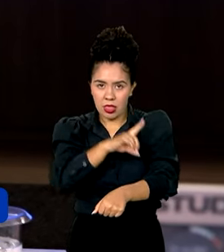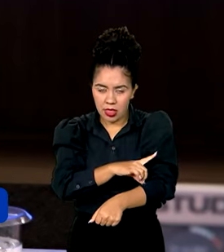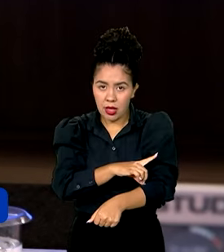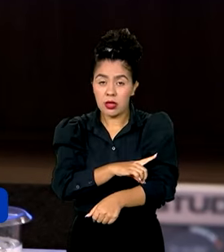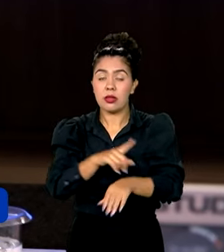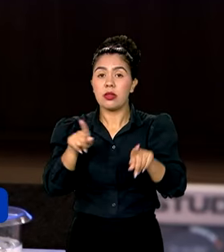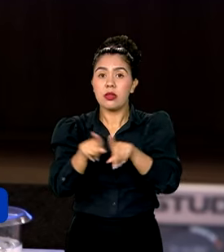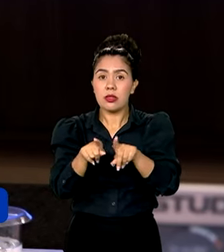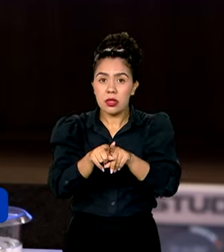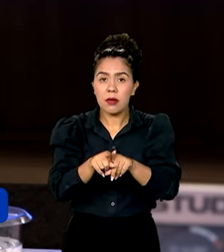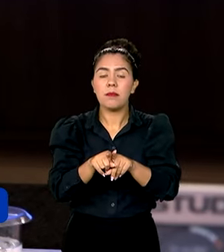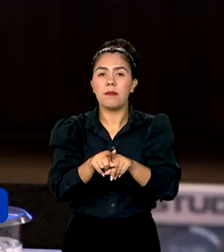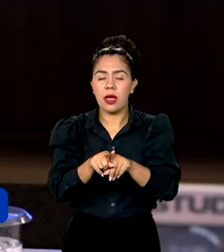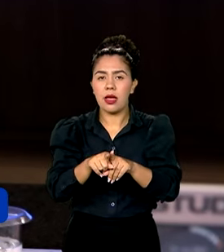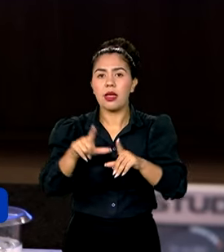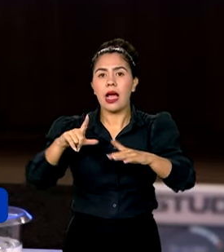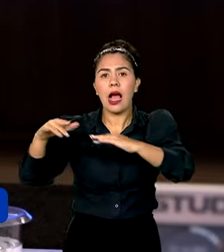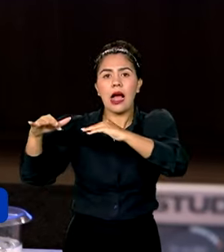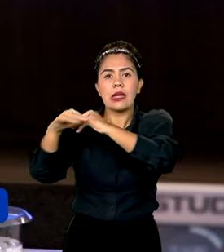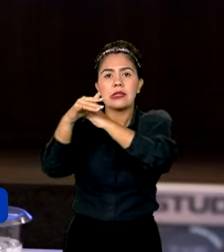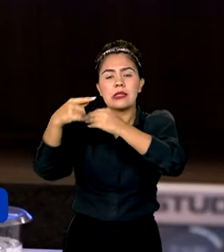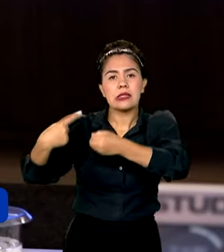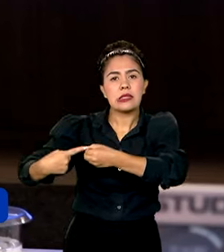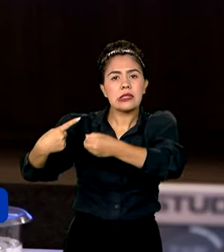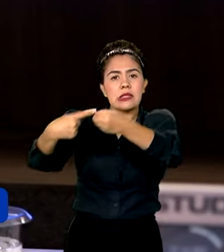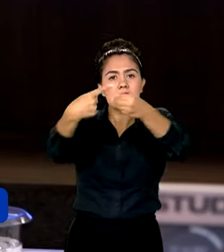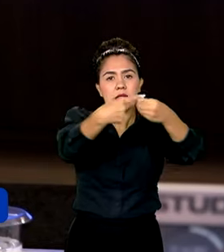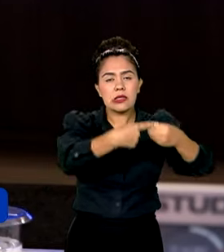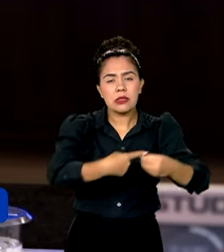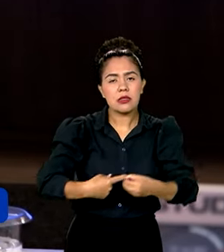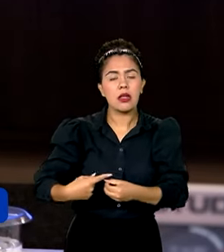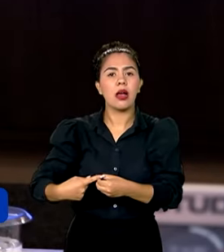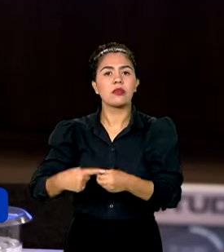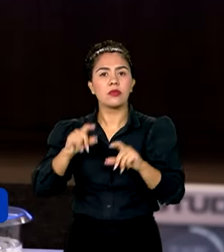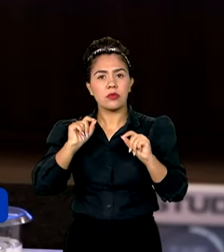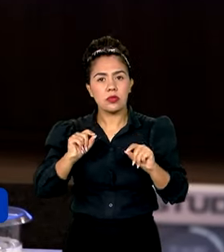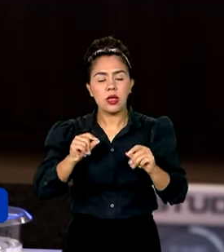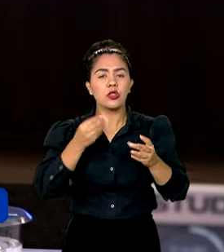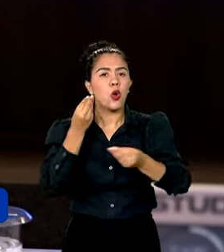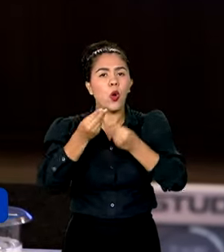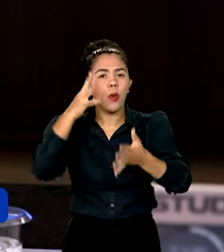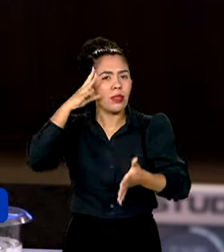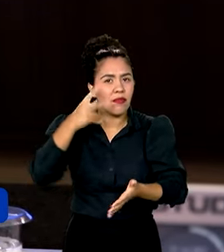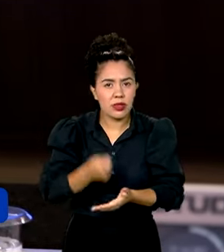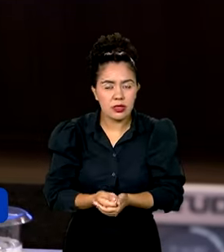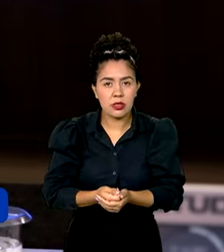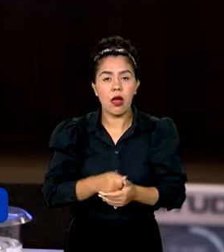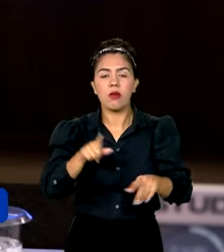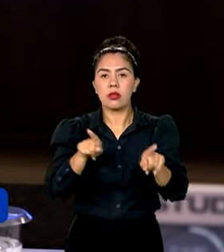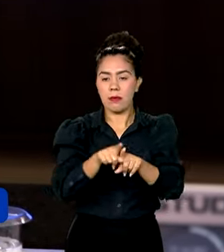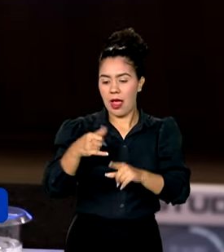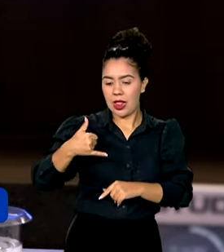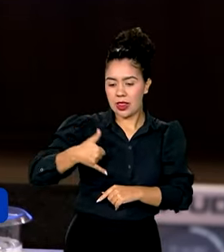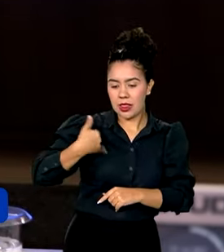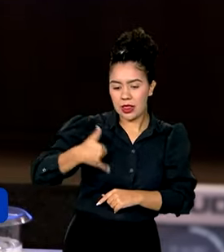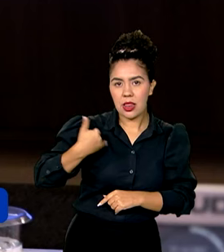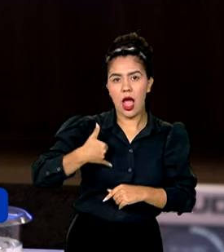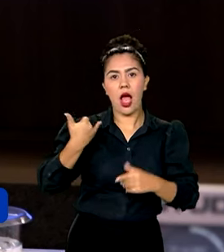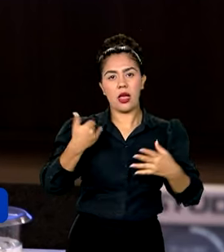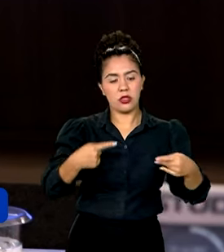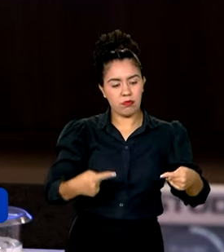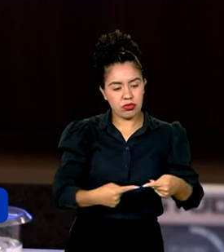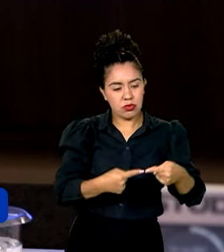definição das cidades ela ocorreu a a partir da definição da faixa etária que respondeu a toda uma